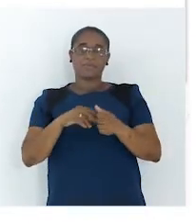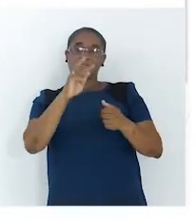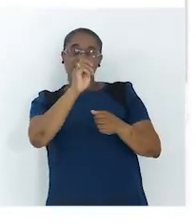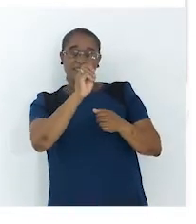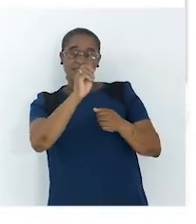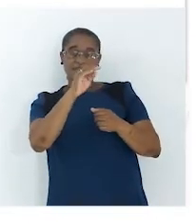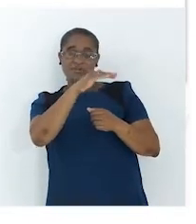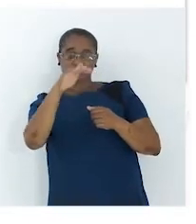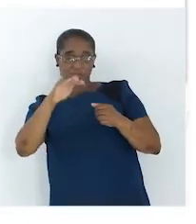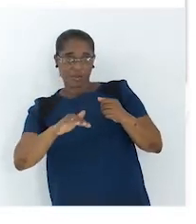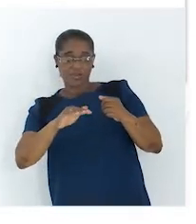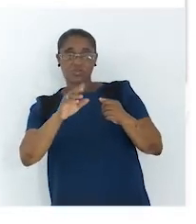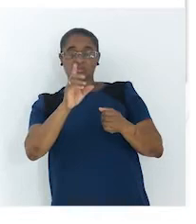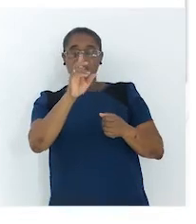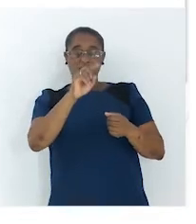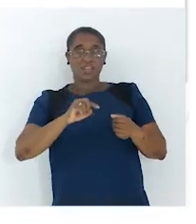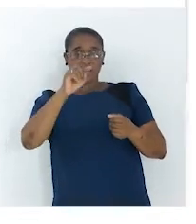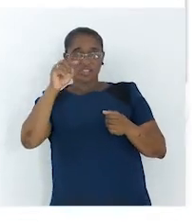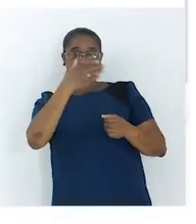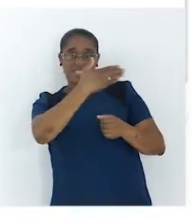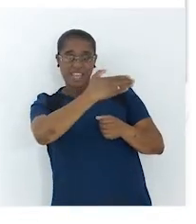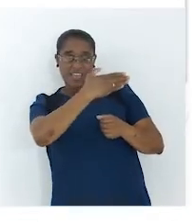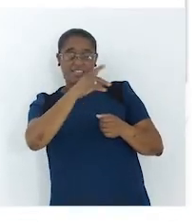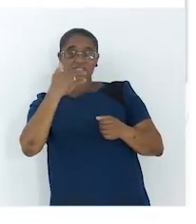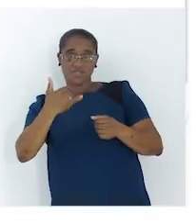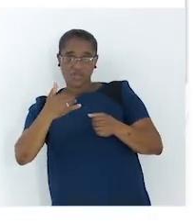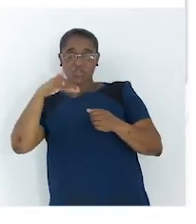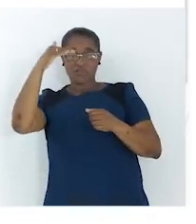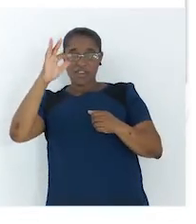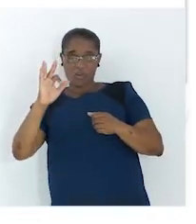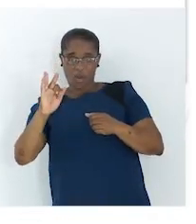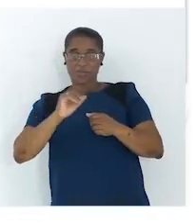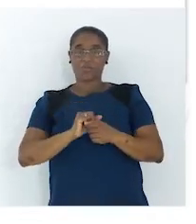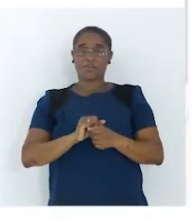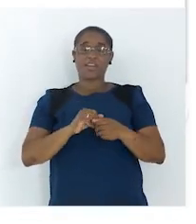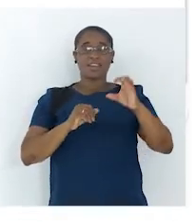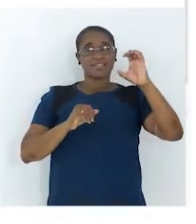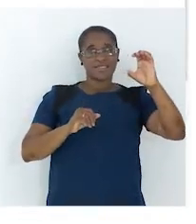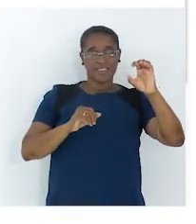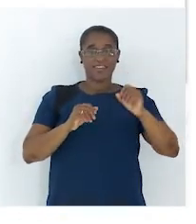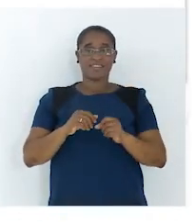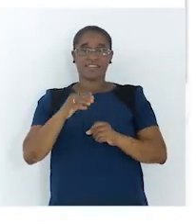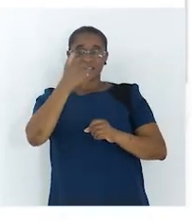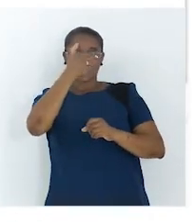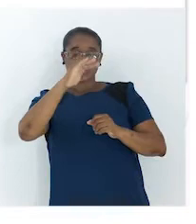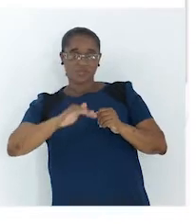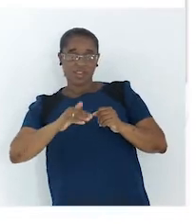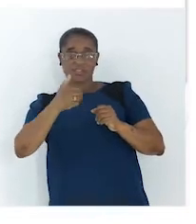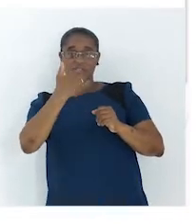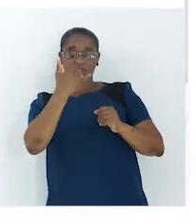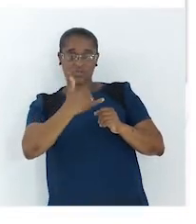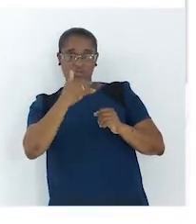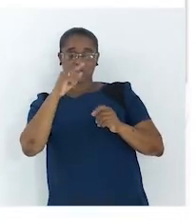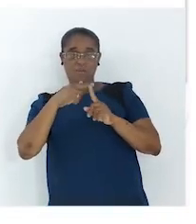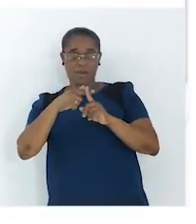MP3 sobre raízes Pet de 2 elevado a 4 EA linhas e 5 sobre